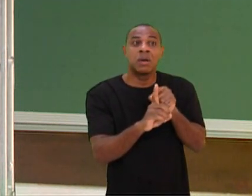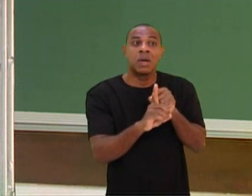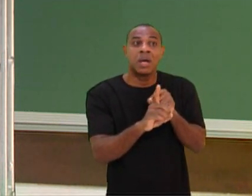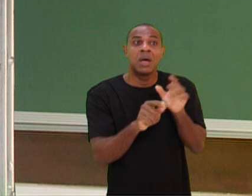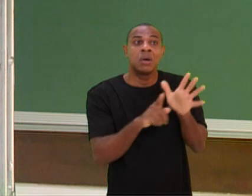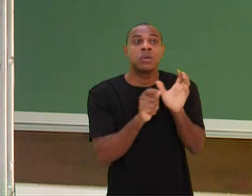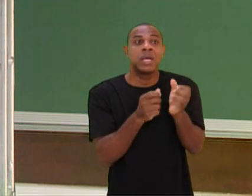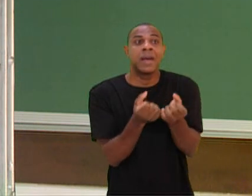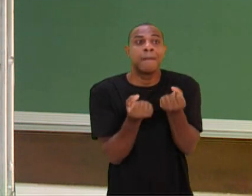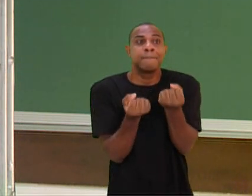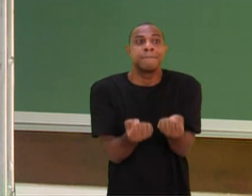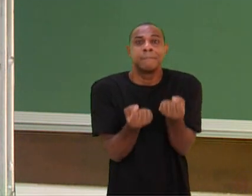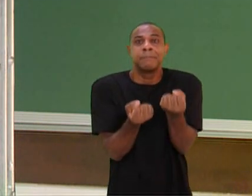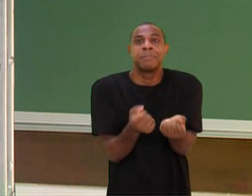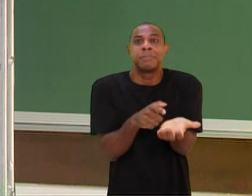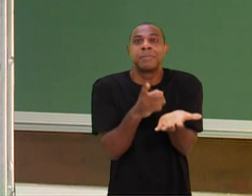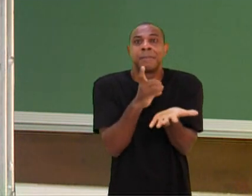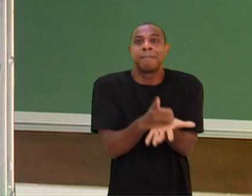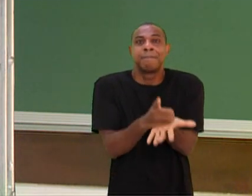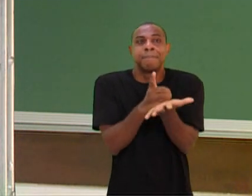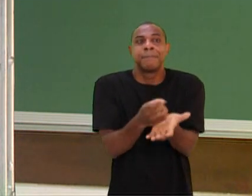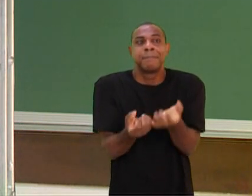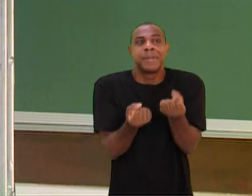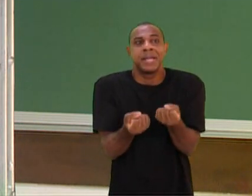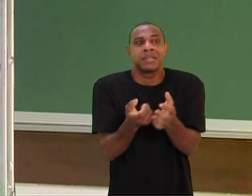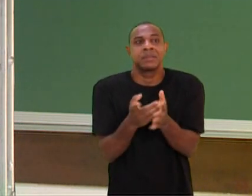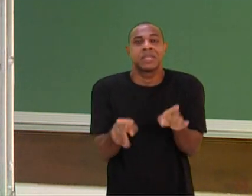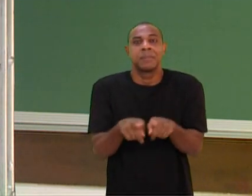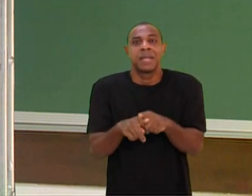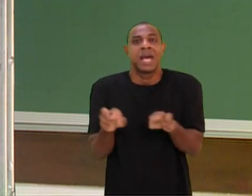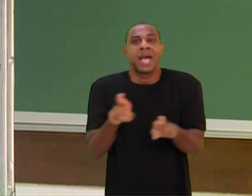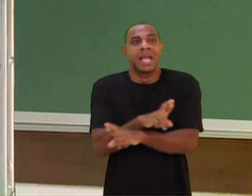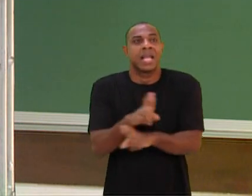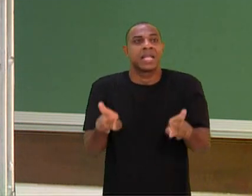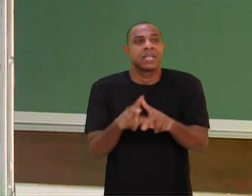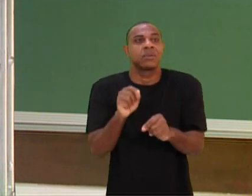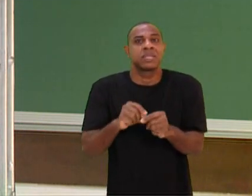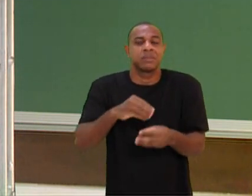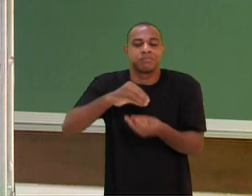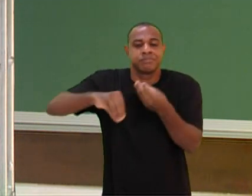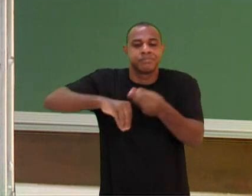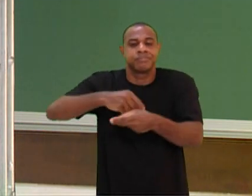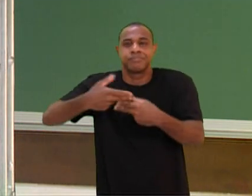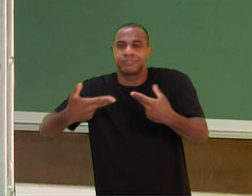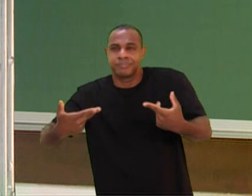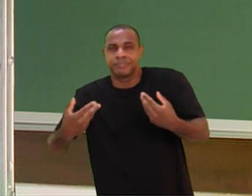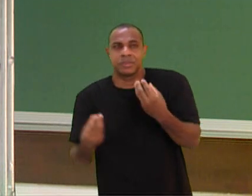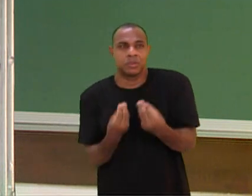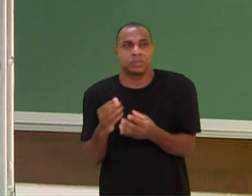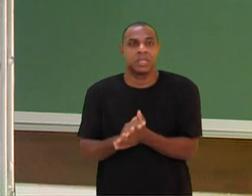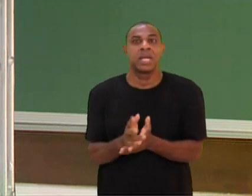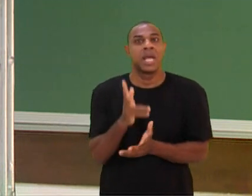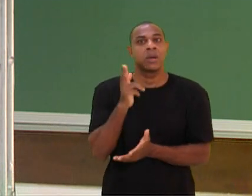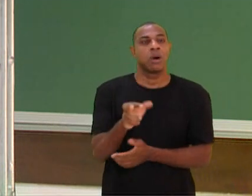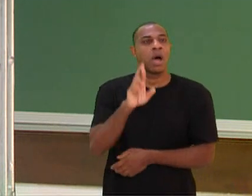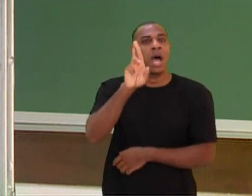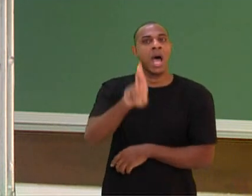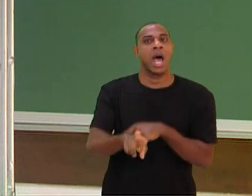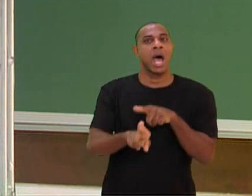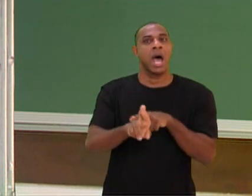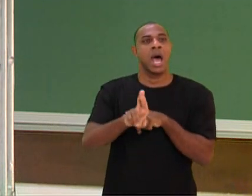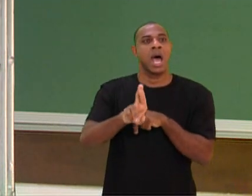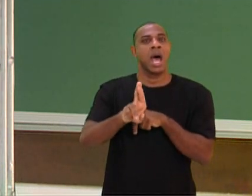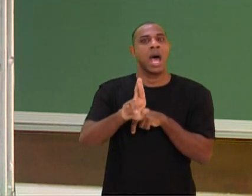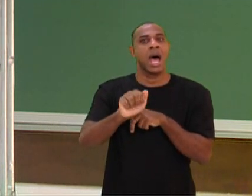de corpos, enquanto que massa específica é a relação de substâncias, Mas eles praticamente têm a mesma razão, a razão entre a